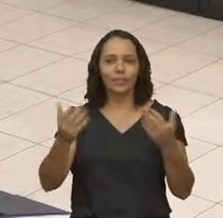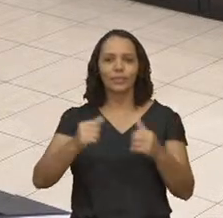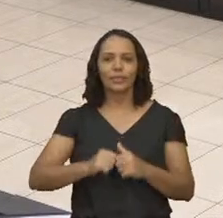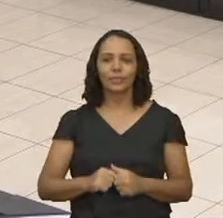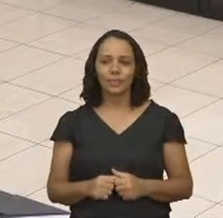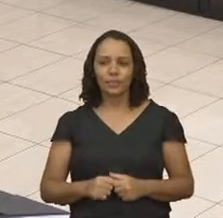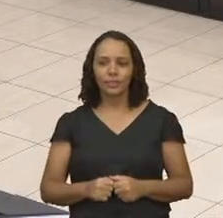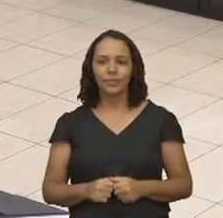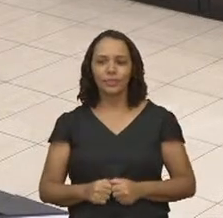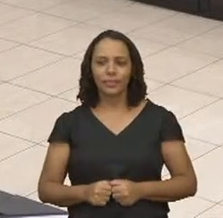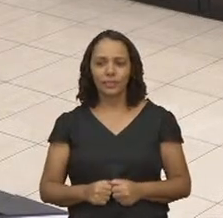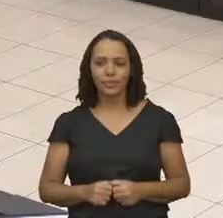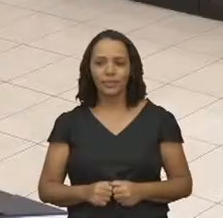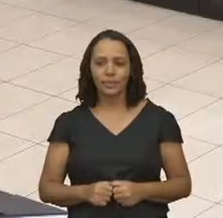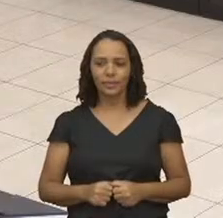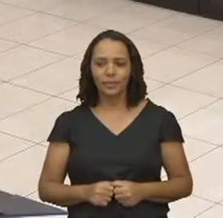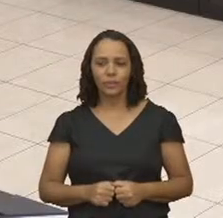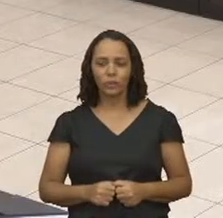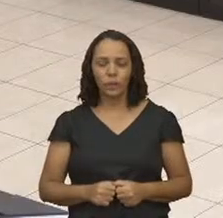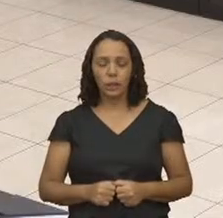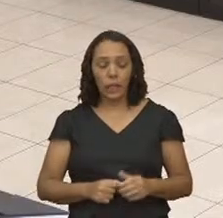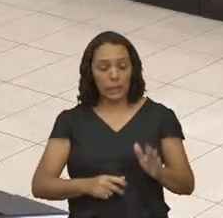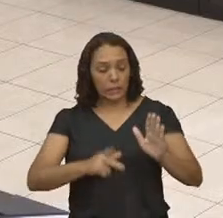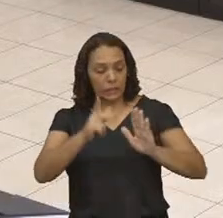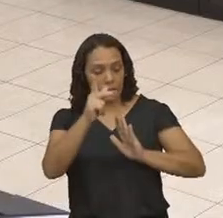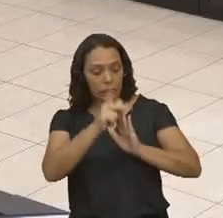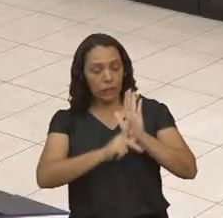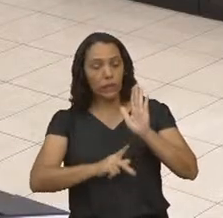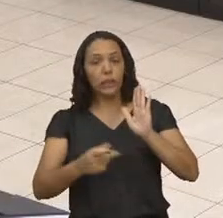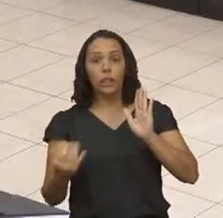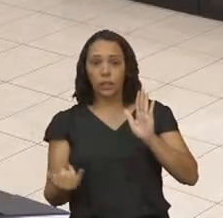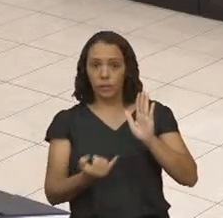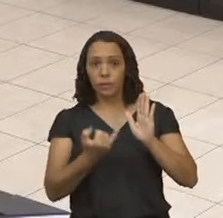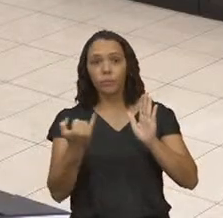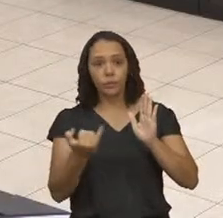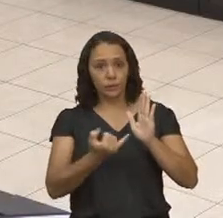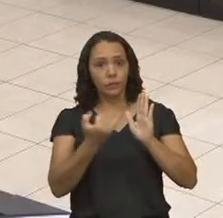Gostaria de dizer, Jean, o projeto é muito importante.